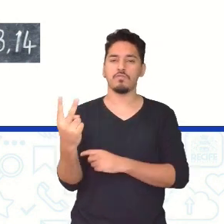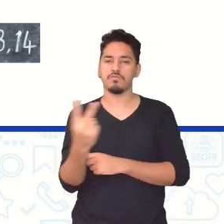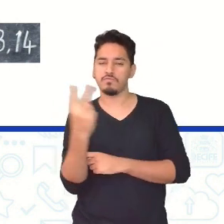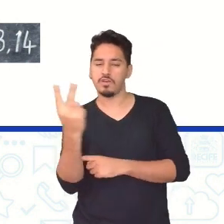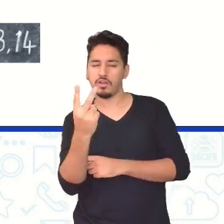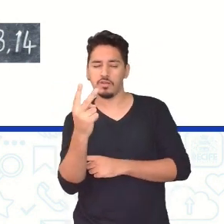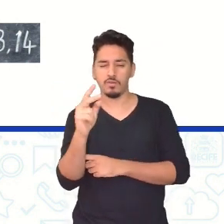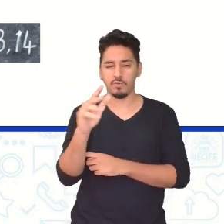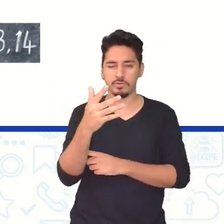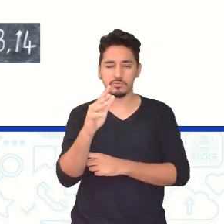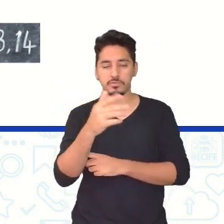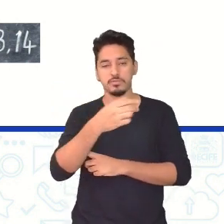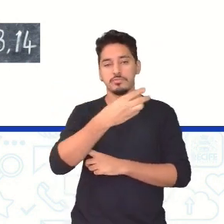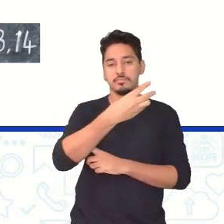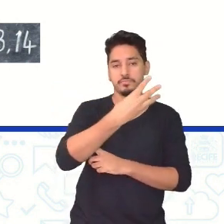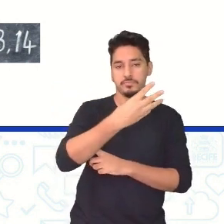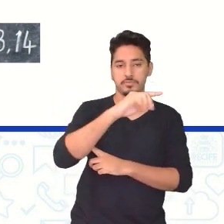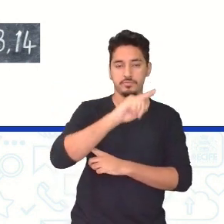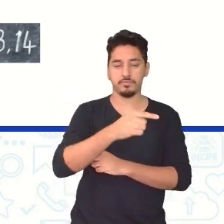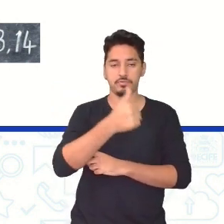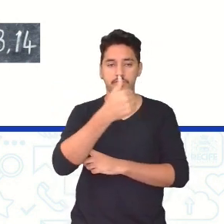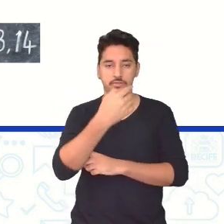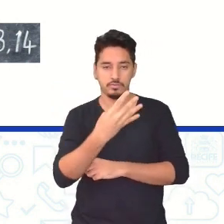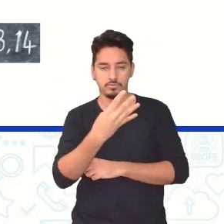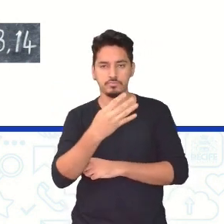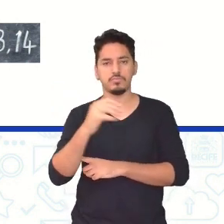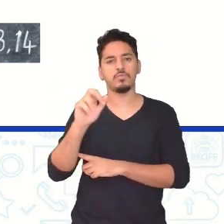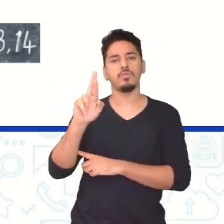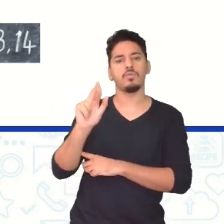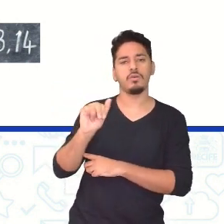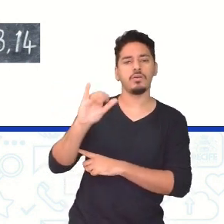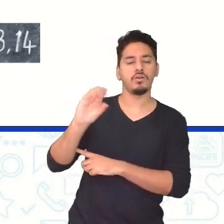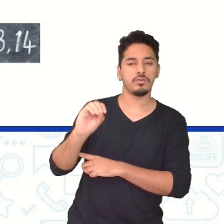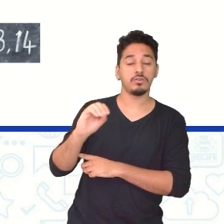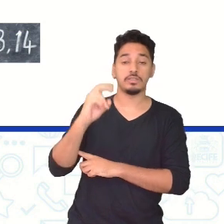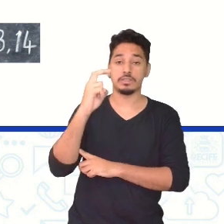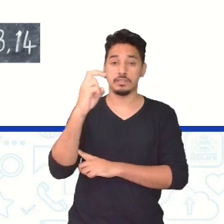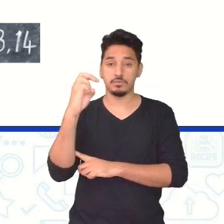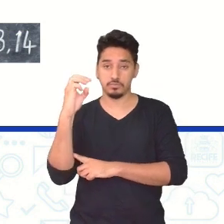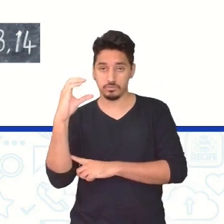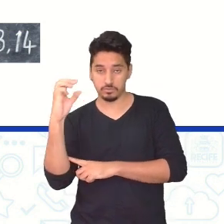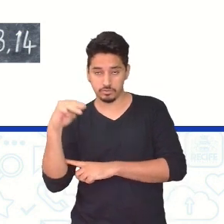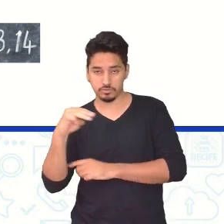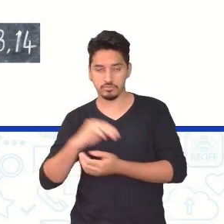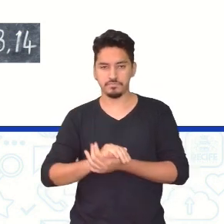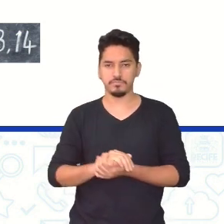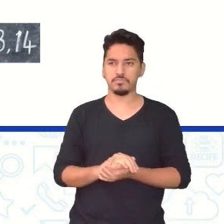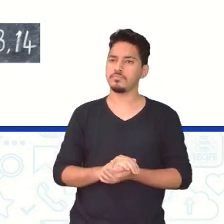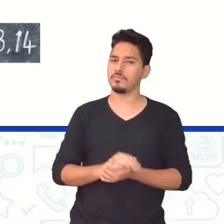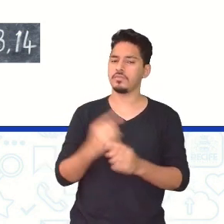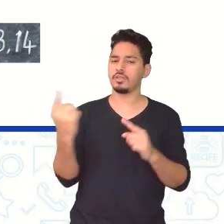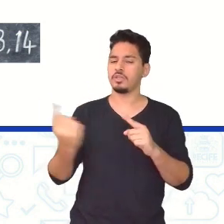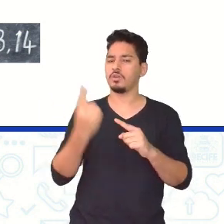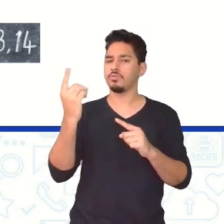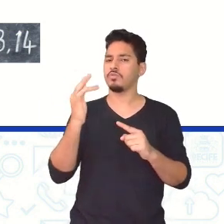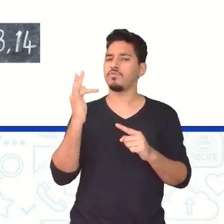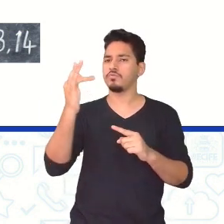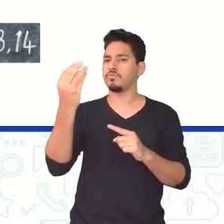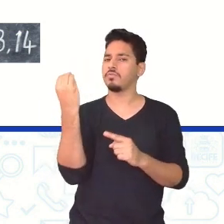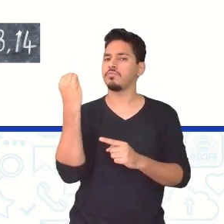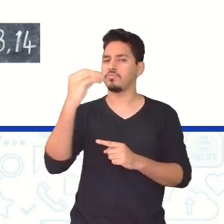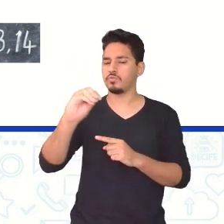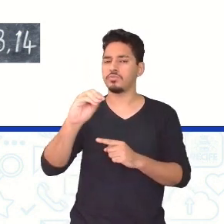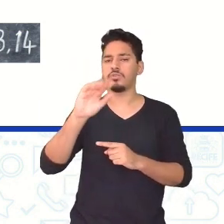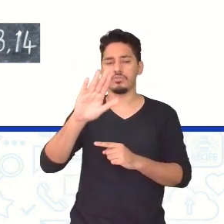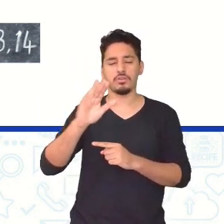aproximadamente 3,14. O raio é 5 centímetros e a altura, futuramente vai colocar aí no slide, vai